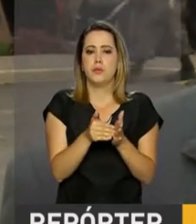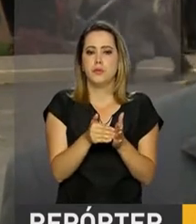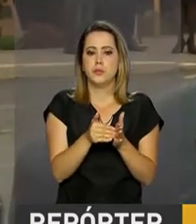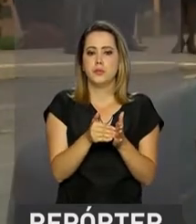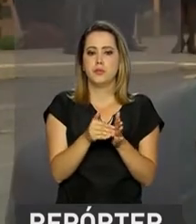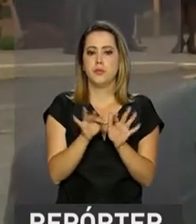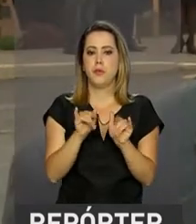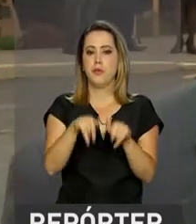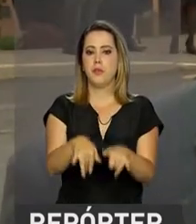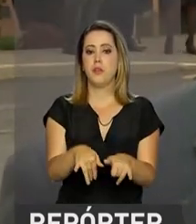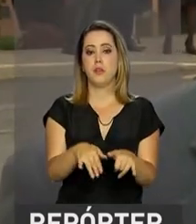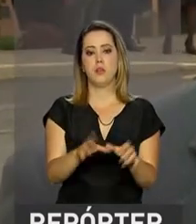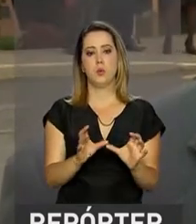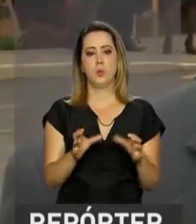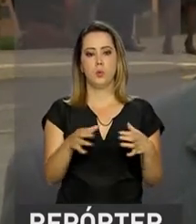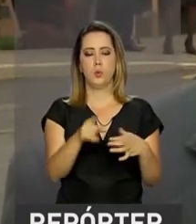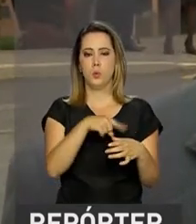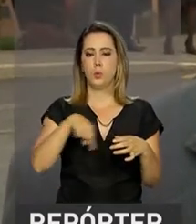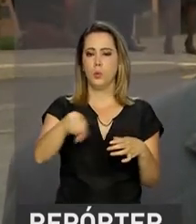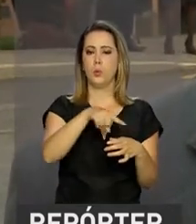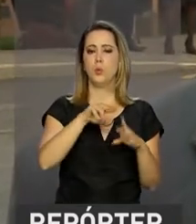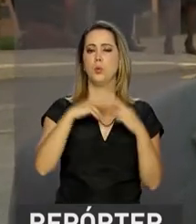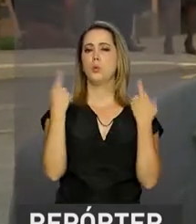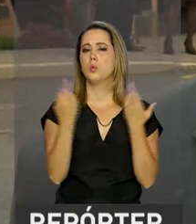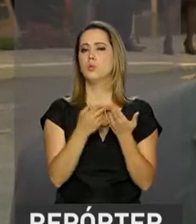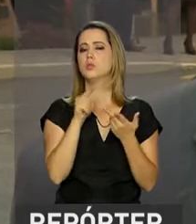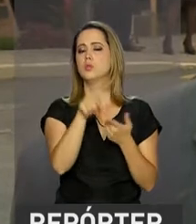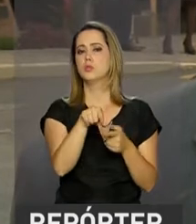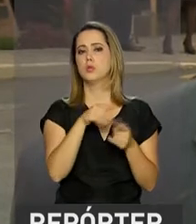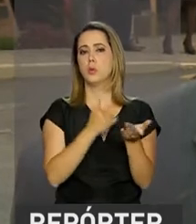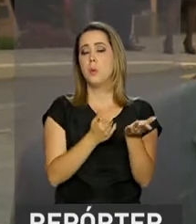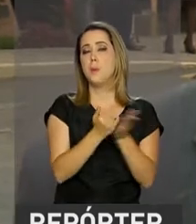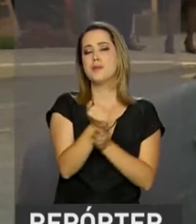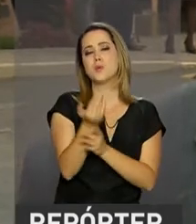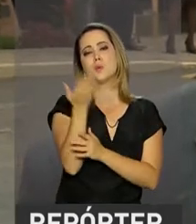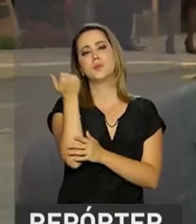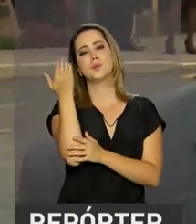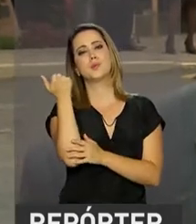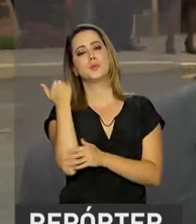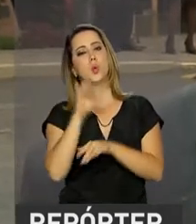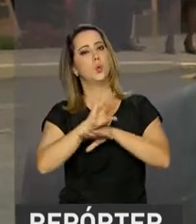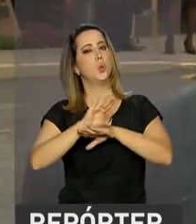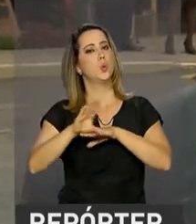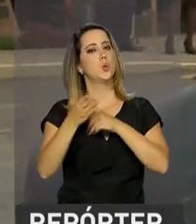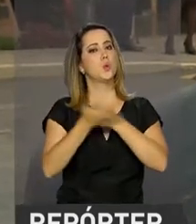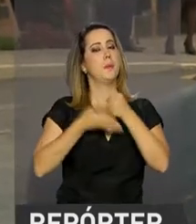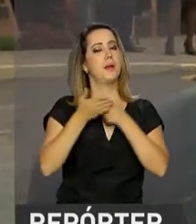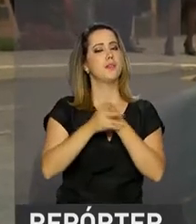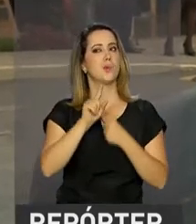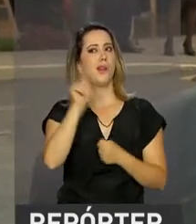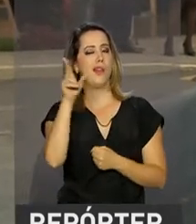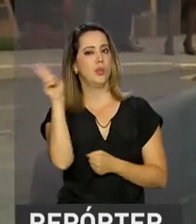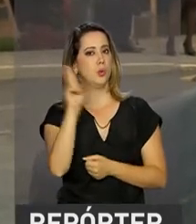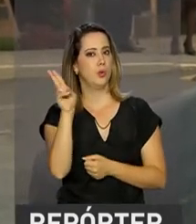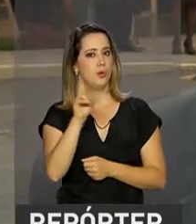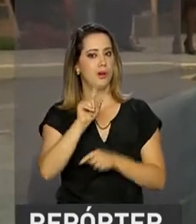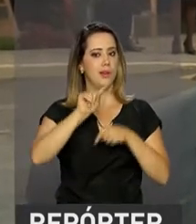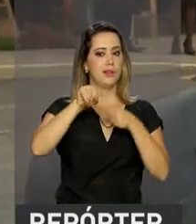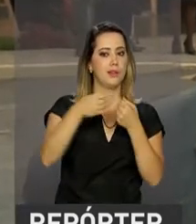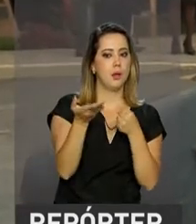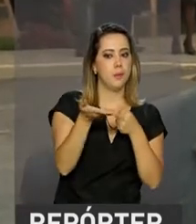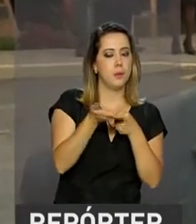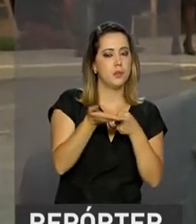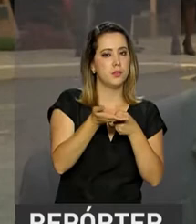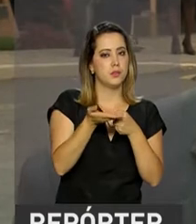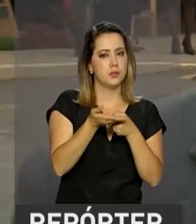ele visa finalizar um ciclo que se iniciou com o curso básico no uruguai depois um curso intermediário